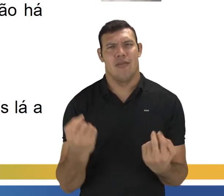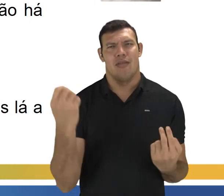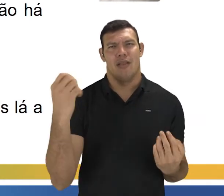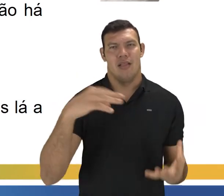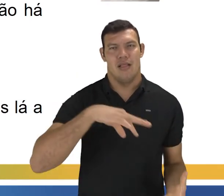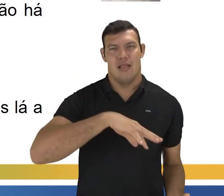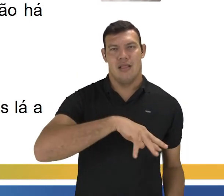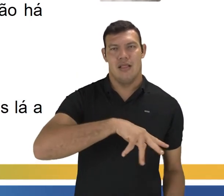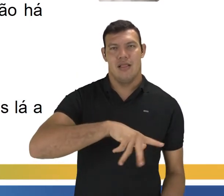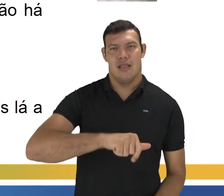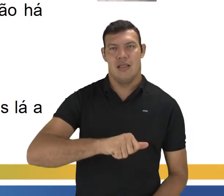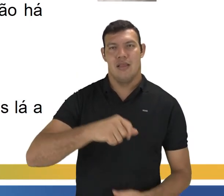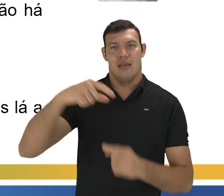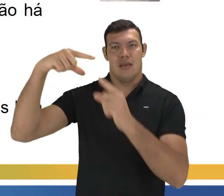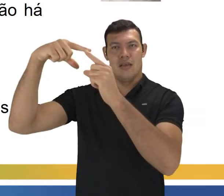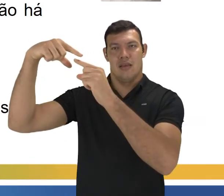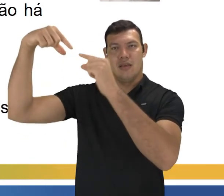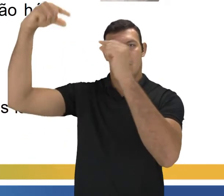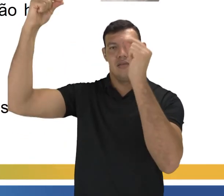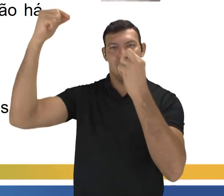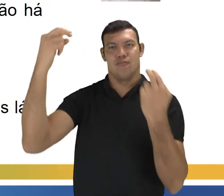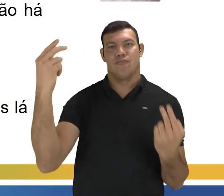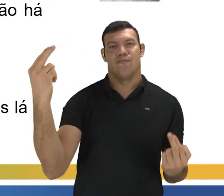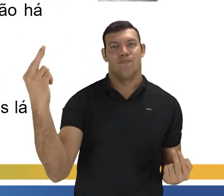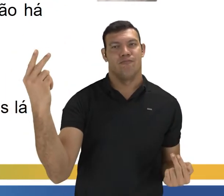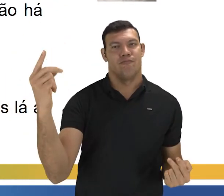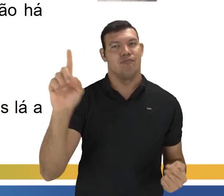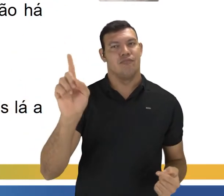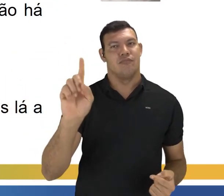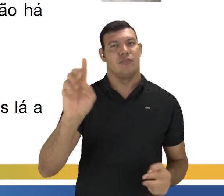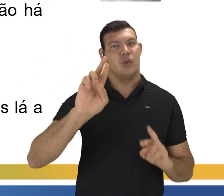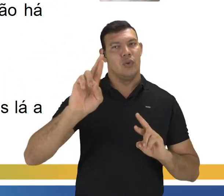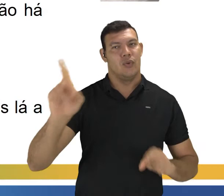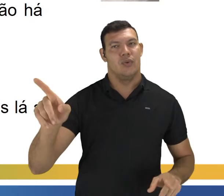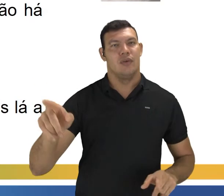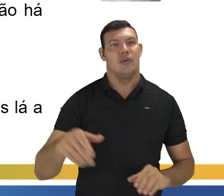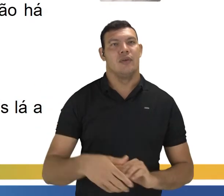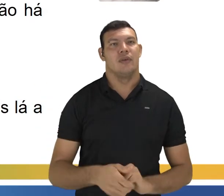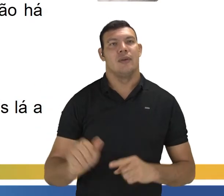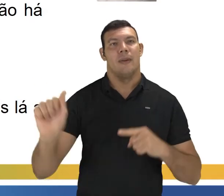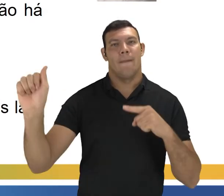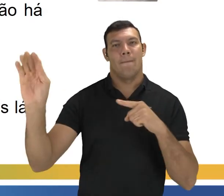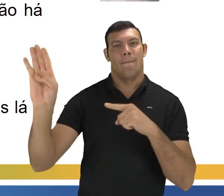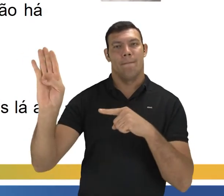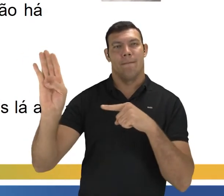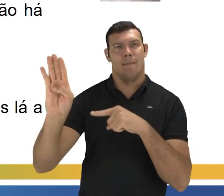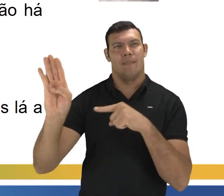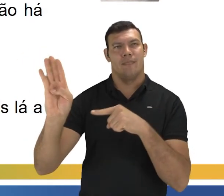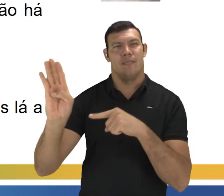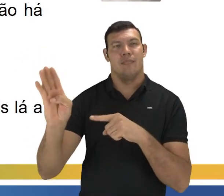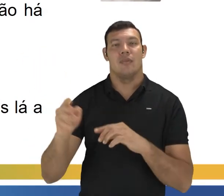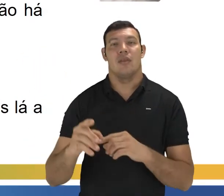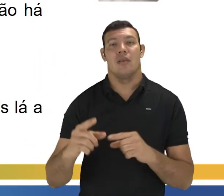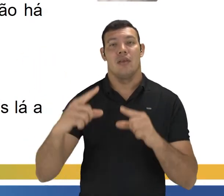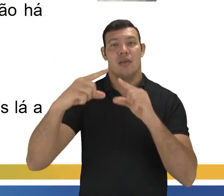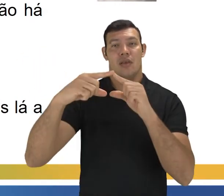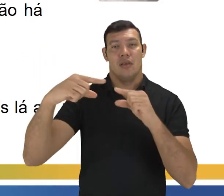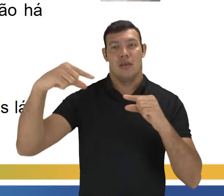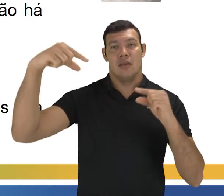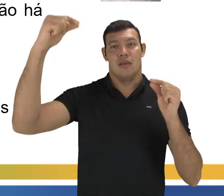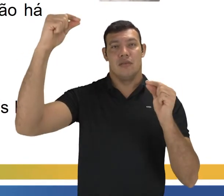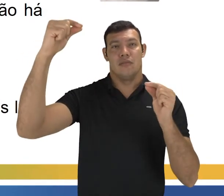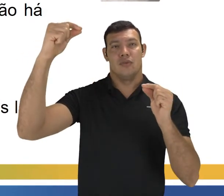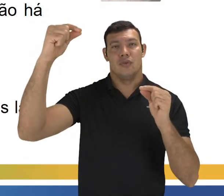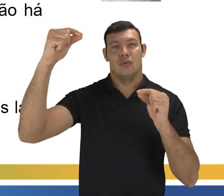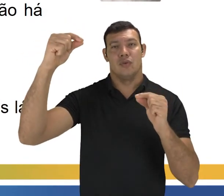ao quadrado logo o peso na lua e na terra não podem ser iguais por a unidade também não são iguais letra b